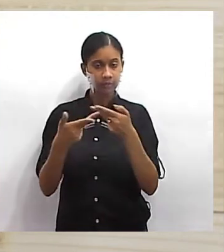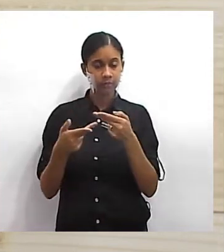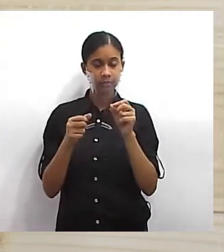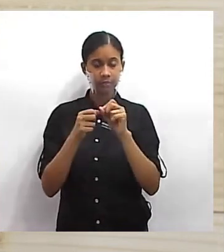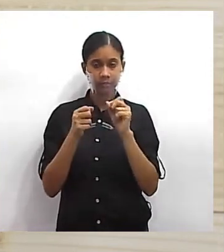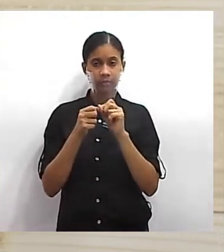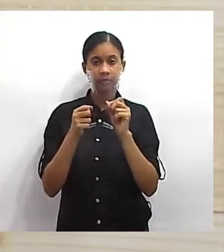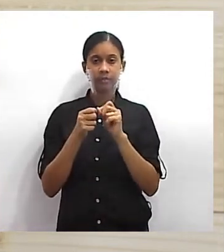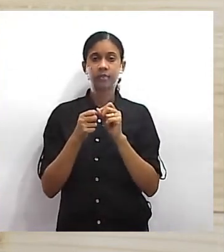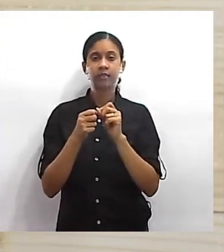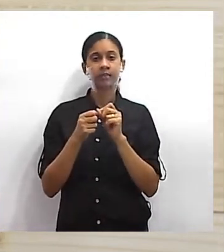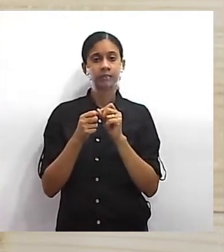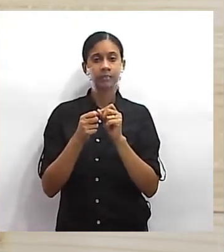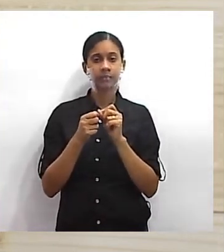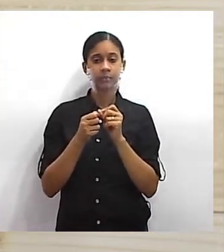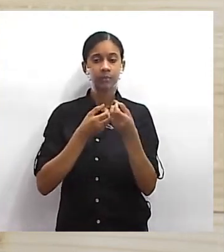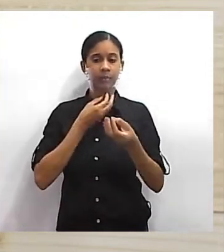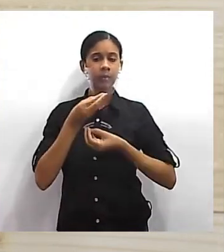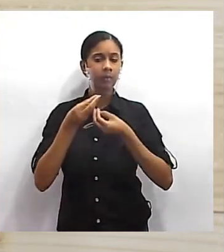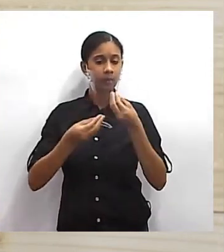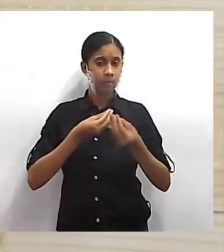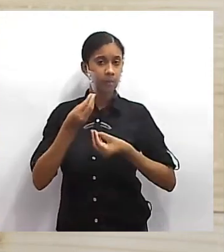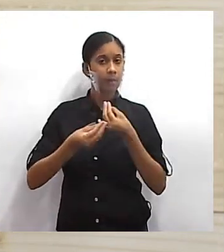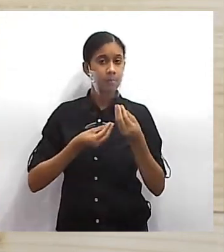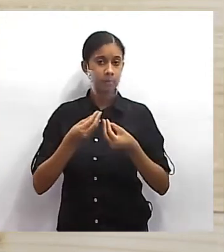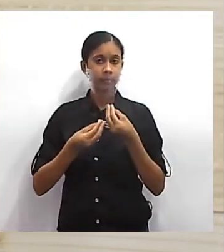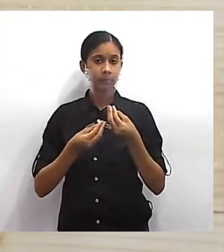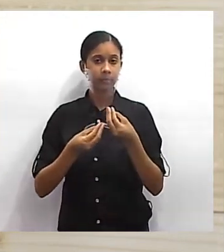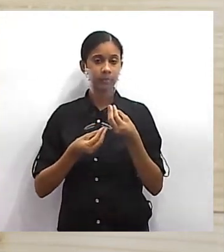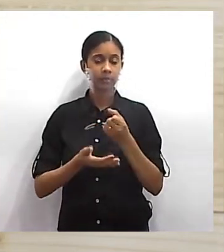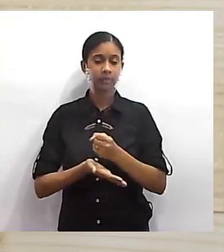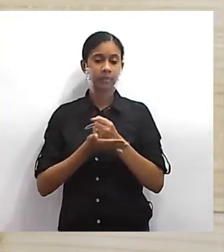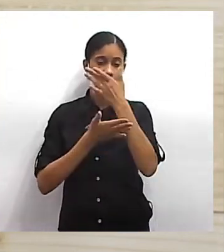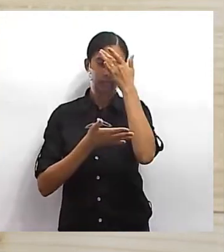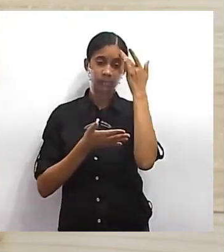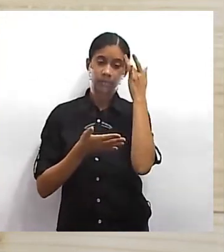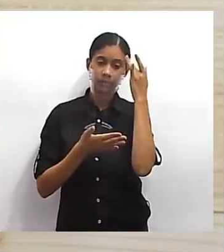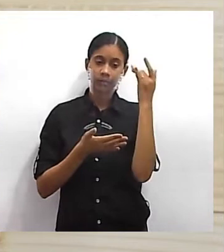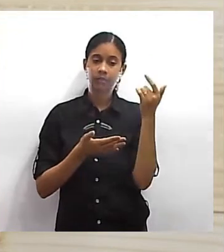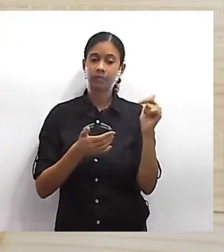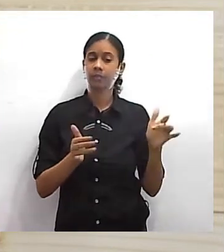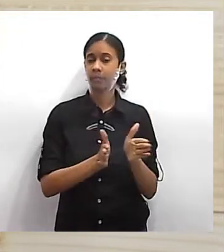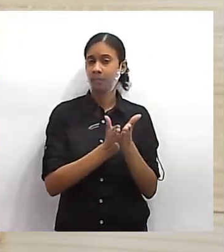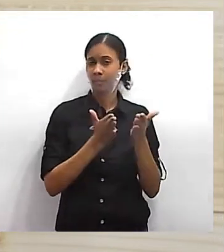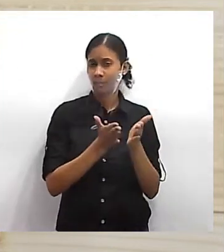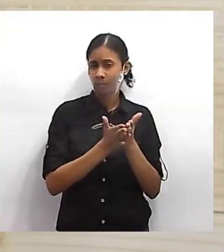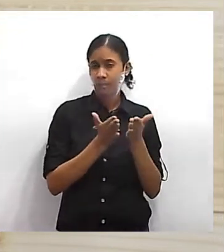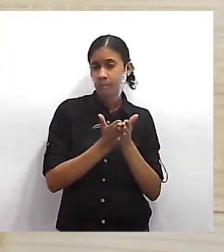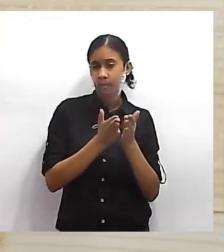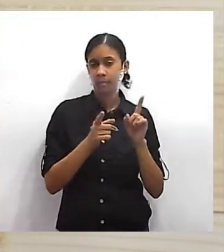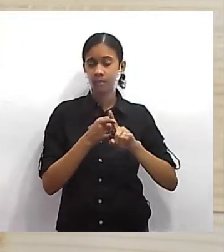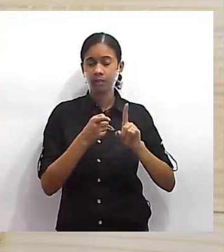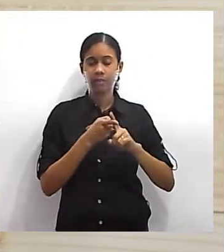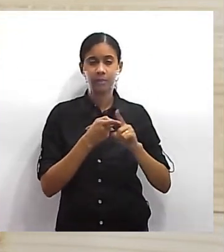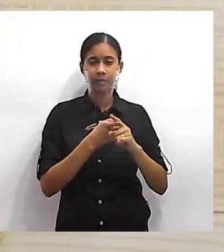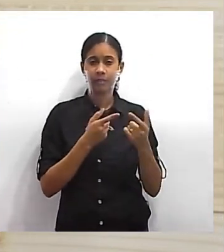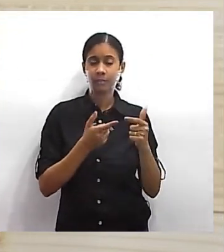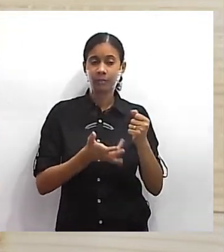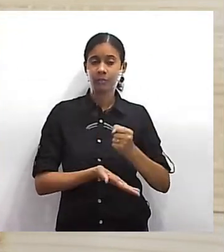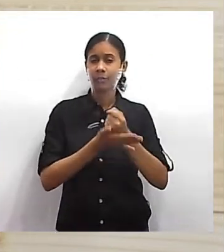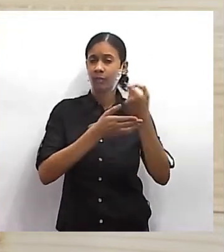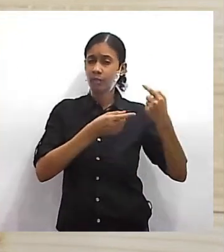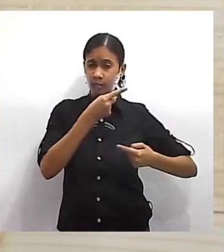formas de compensação para as pessoas em desvantagem social, econômica e política tem sido